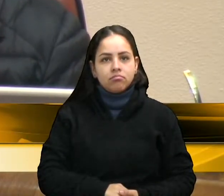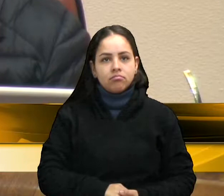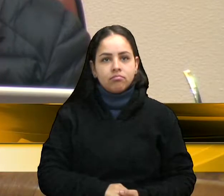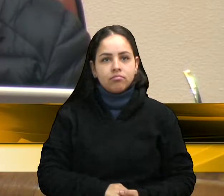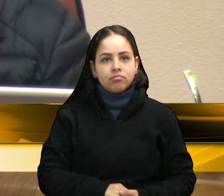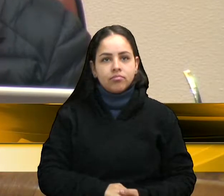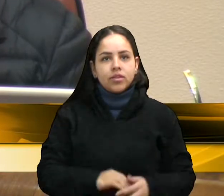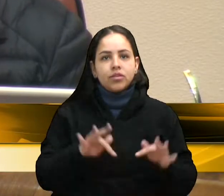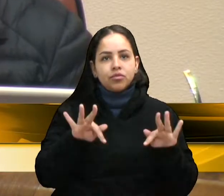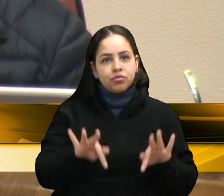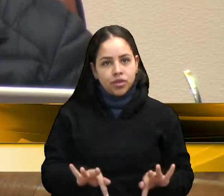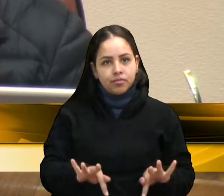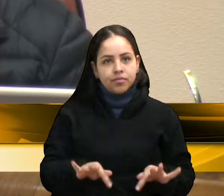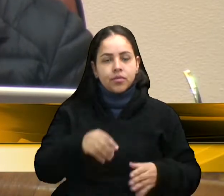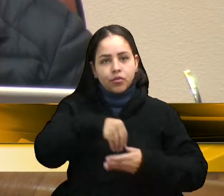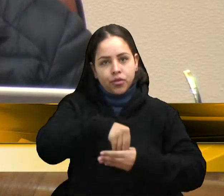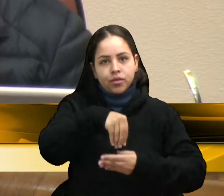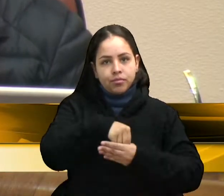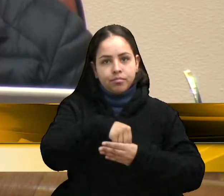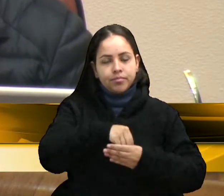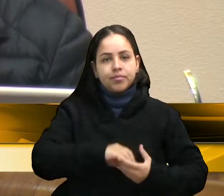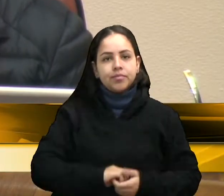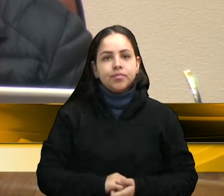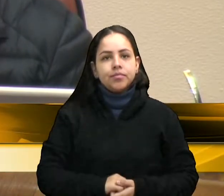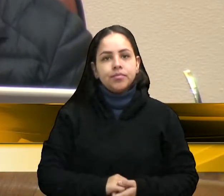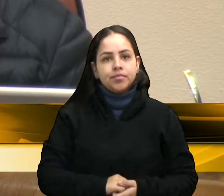Encerrada a votação.